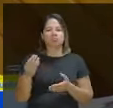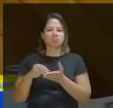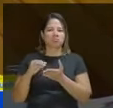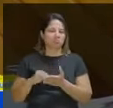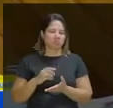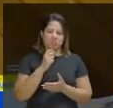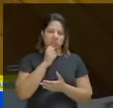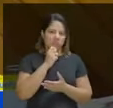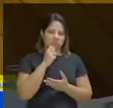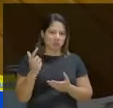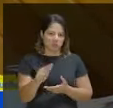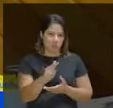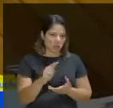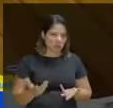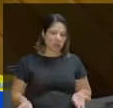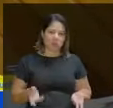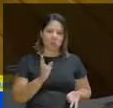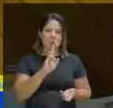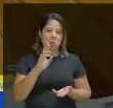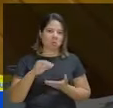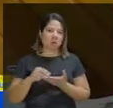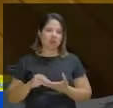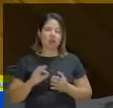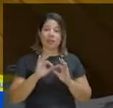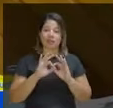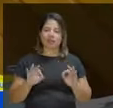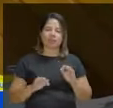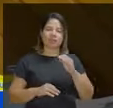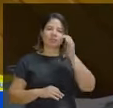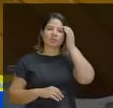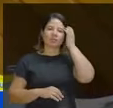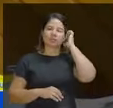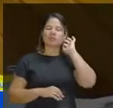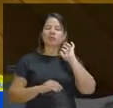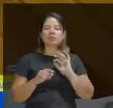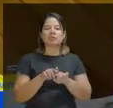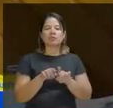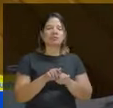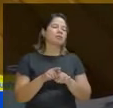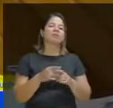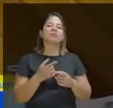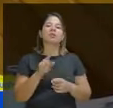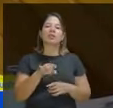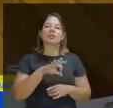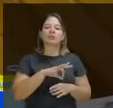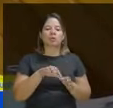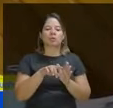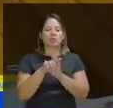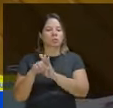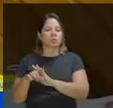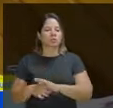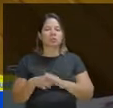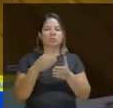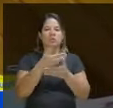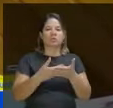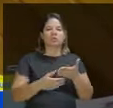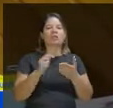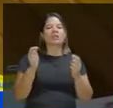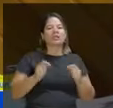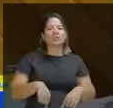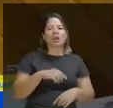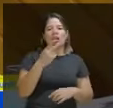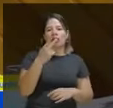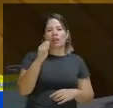no sentido de que o trancamento da ação penal ou do inquérito policial por meio de habeas corpus somente se admite em situações nas quais